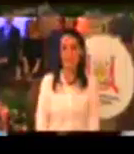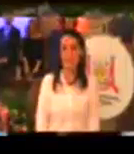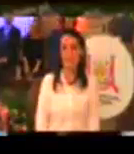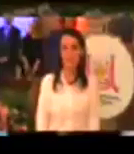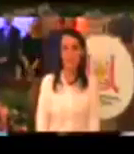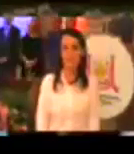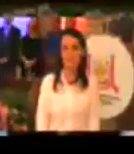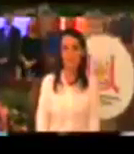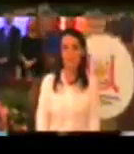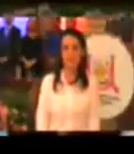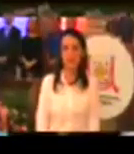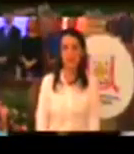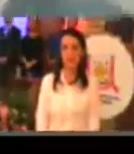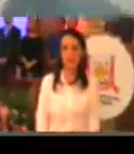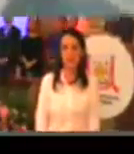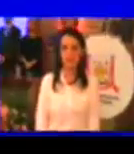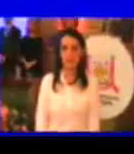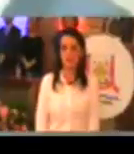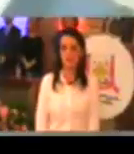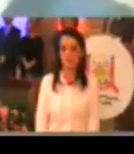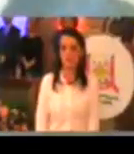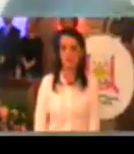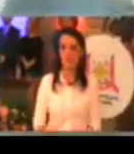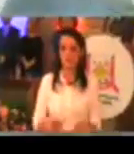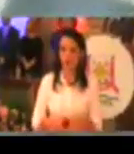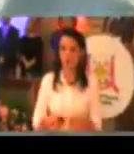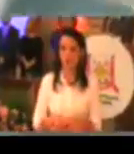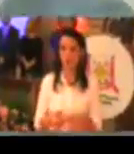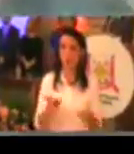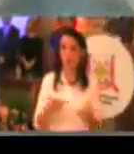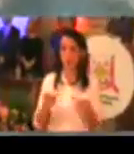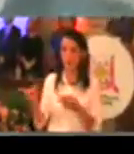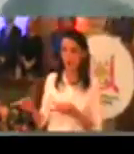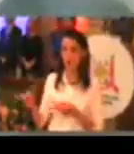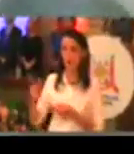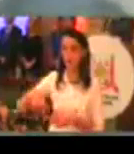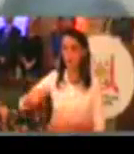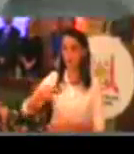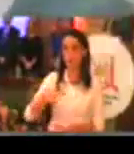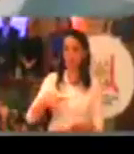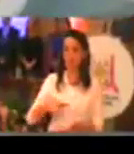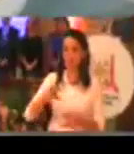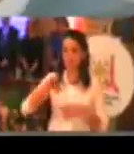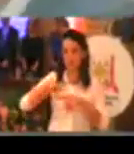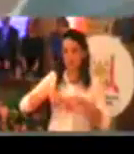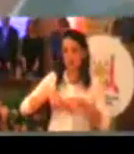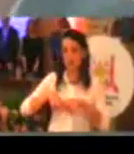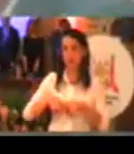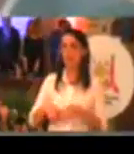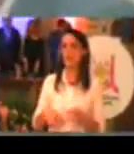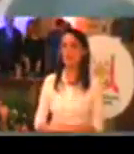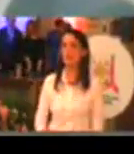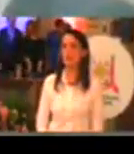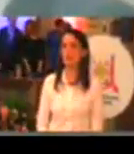Convido a todos para sentarem-se.